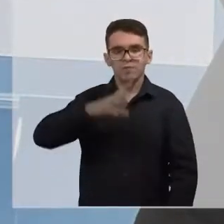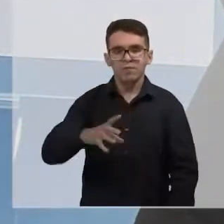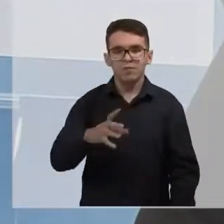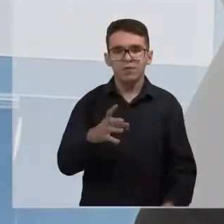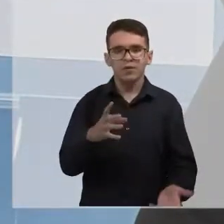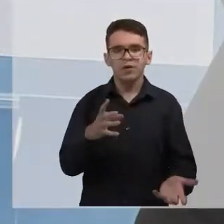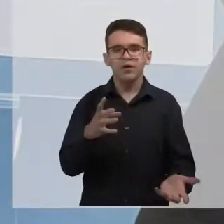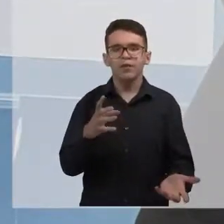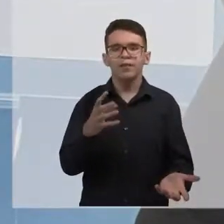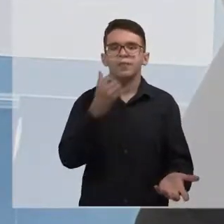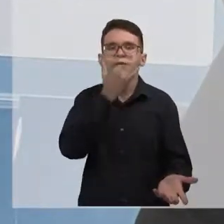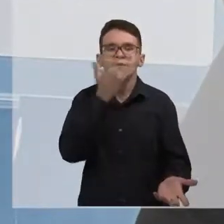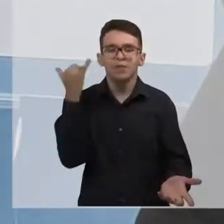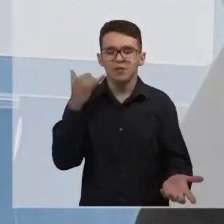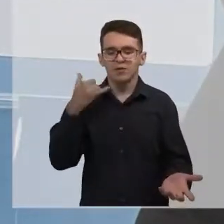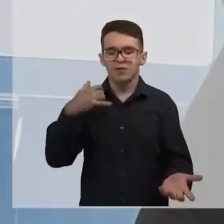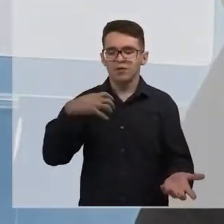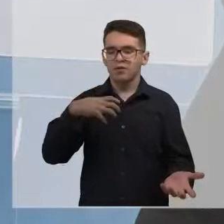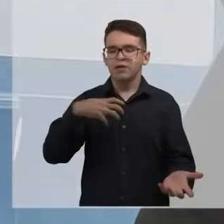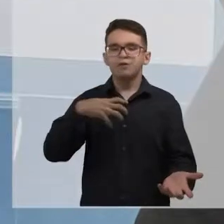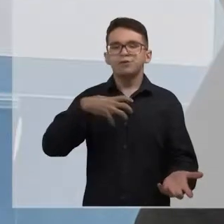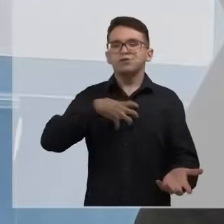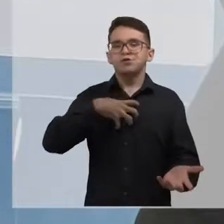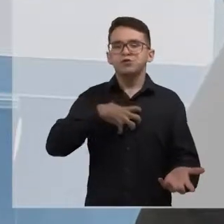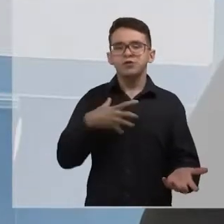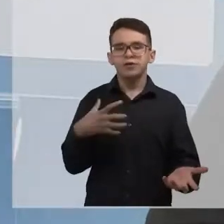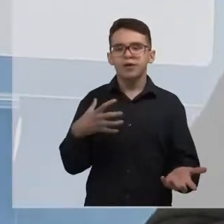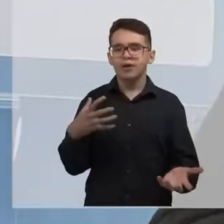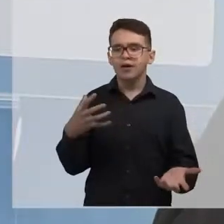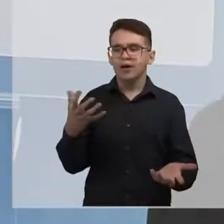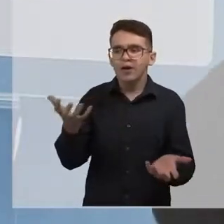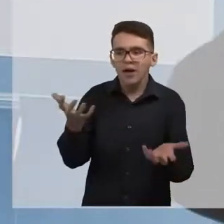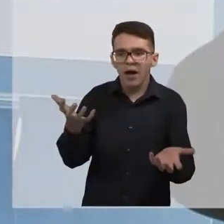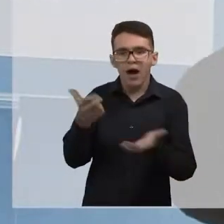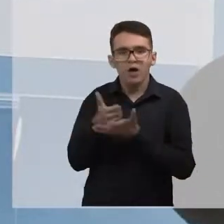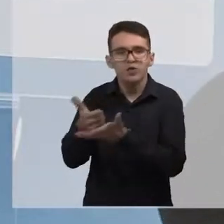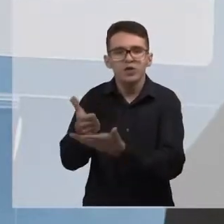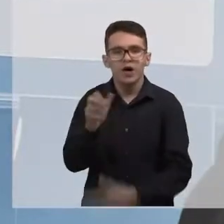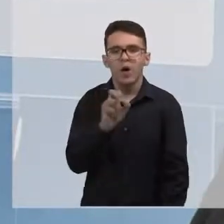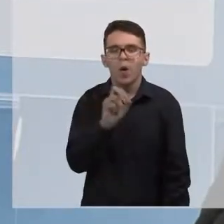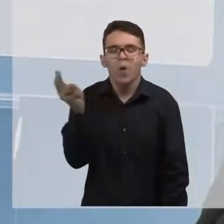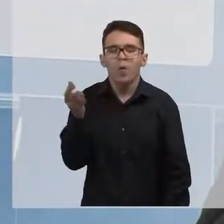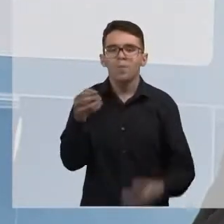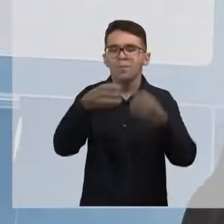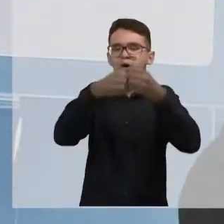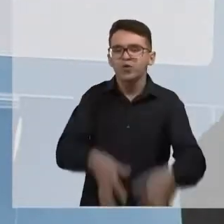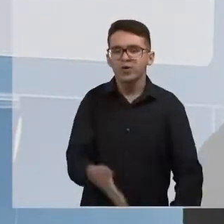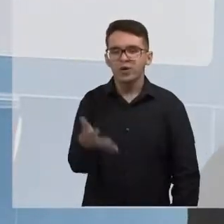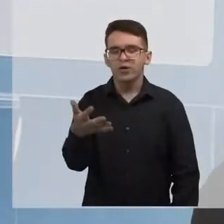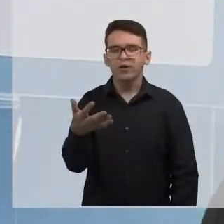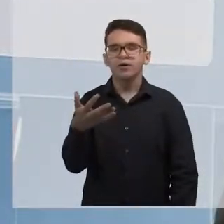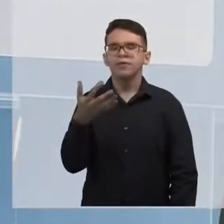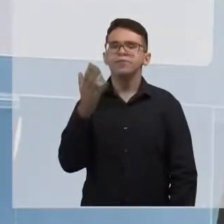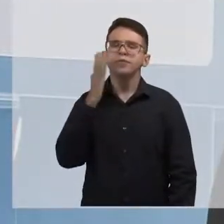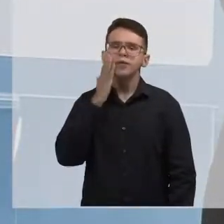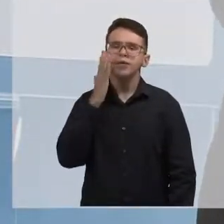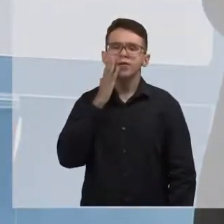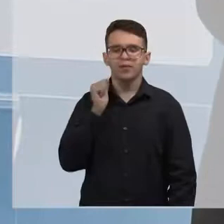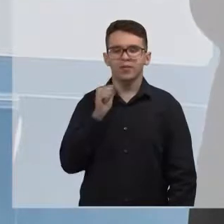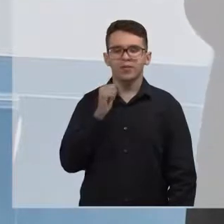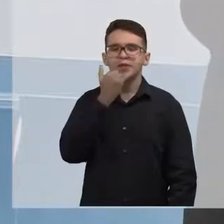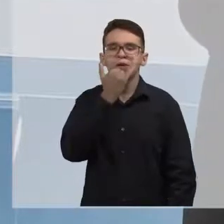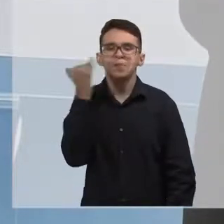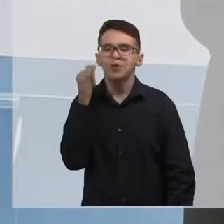acordo com a amizade e o interesse de cada um? É assim? É assim? Porque o que eu estou querendo, a discussão que eu estou querendo levantar,